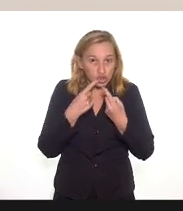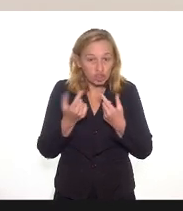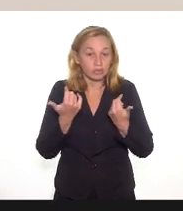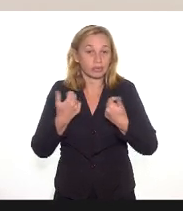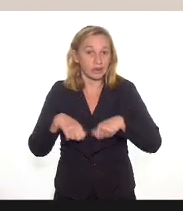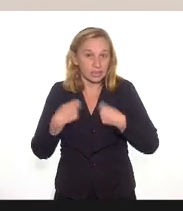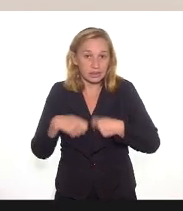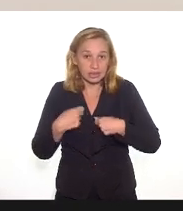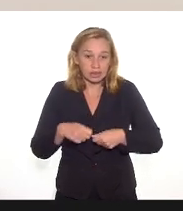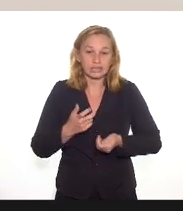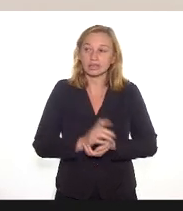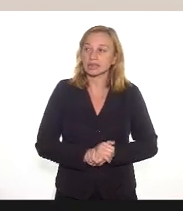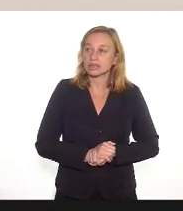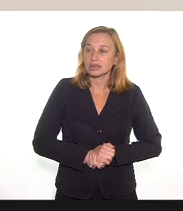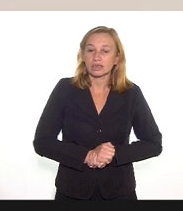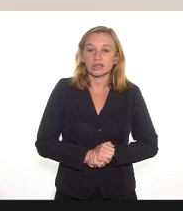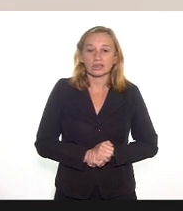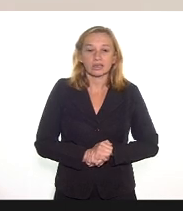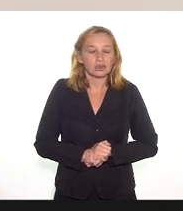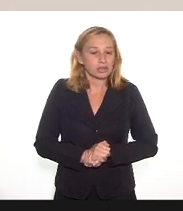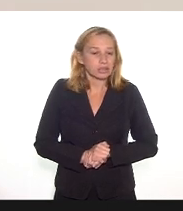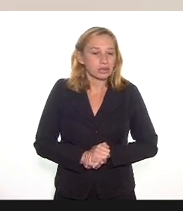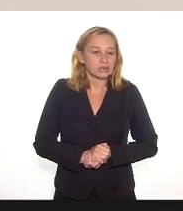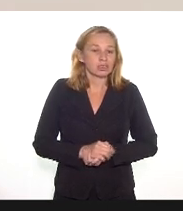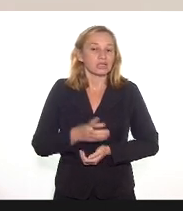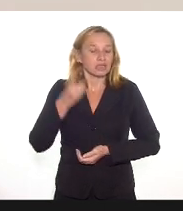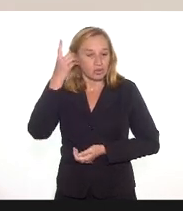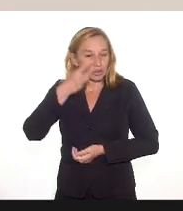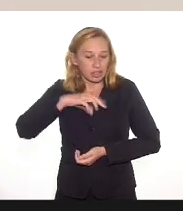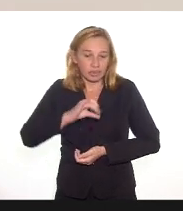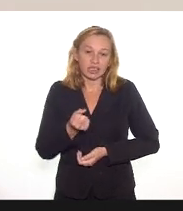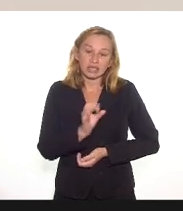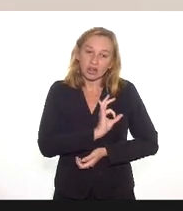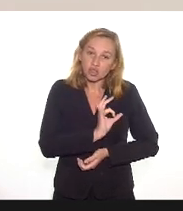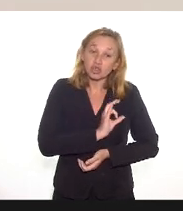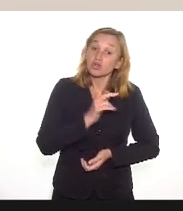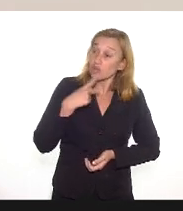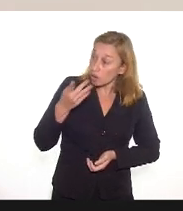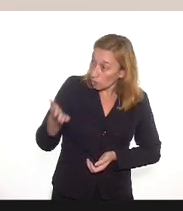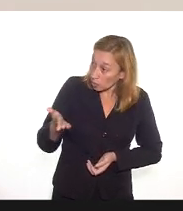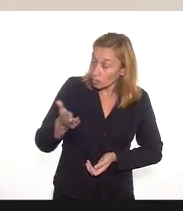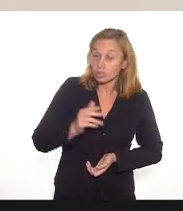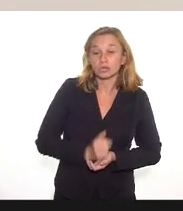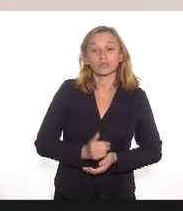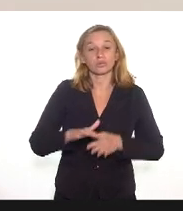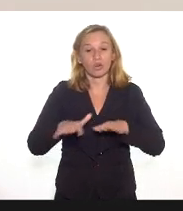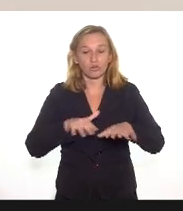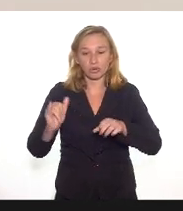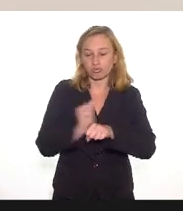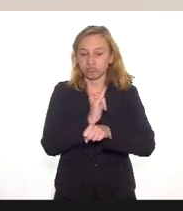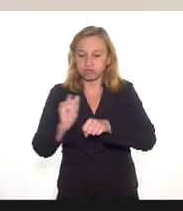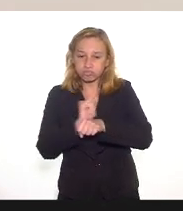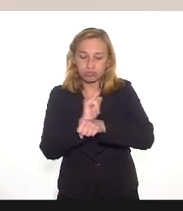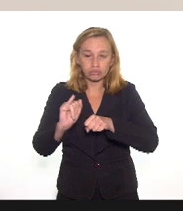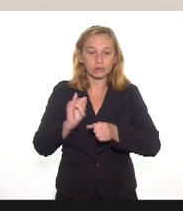levadas para outras esferas, como a própria deputada Marta Rocha colocou, né? Fazendo esse grande movimento de articulação.